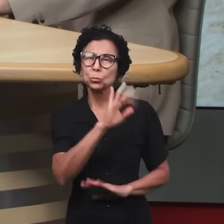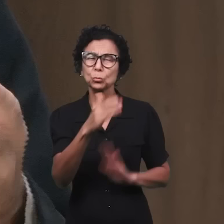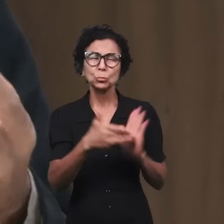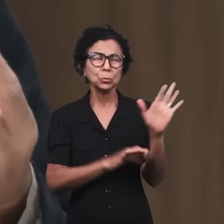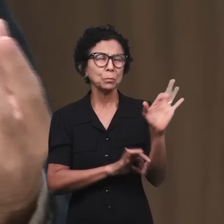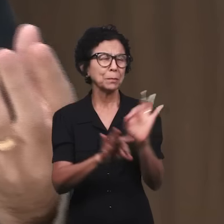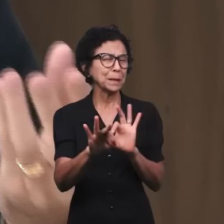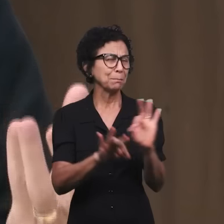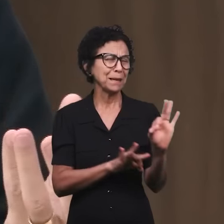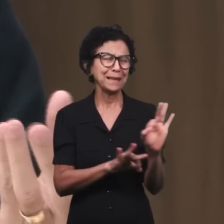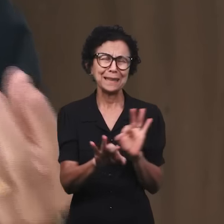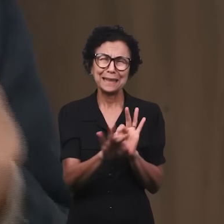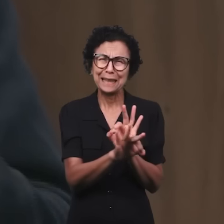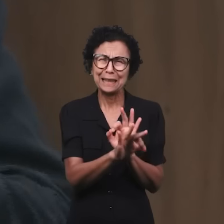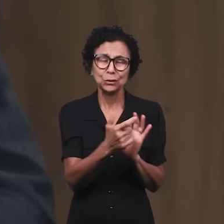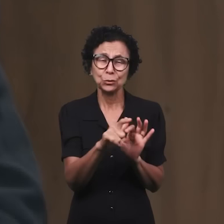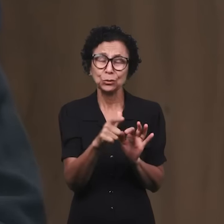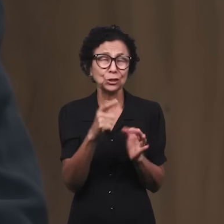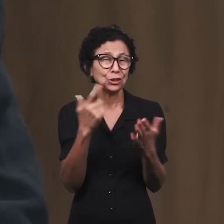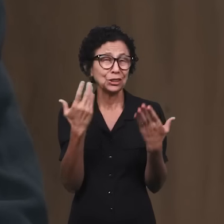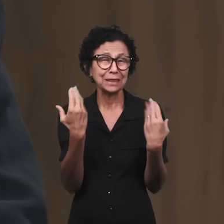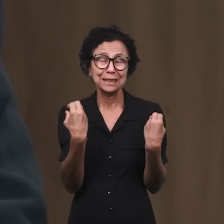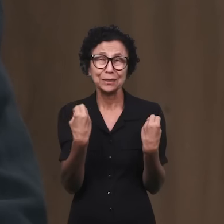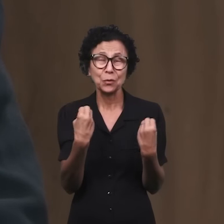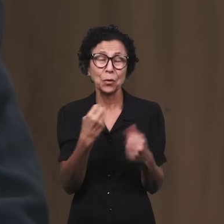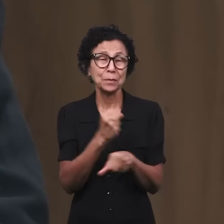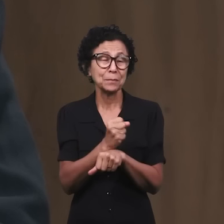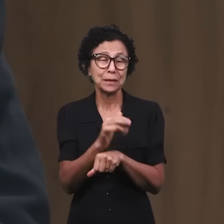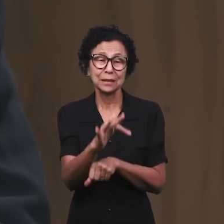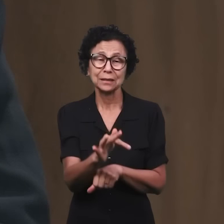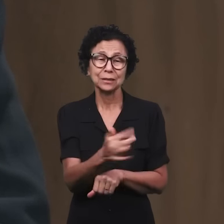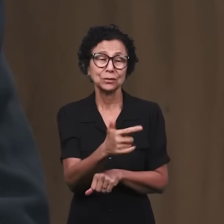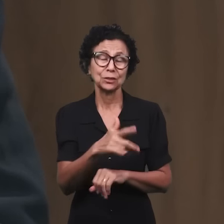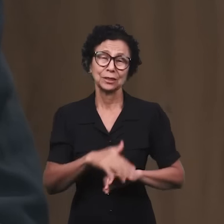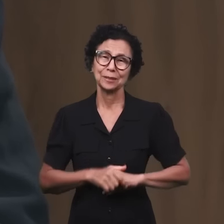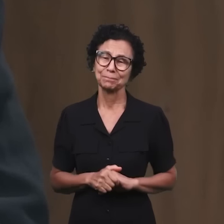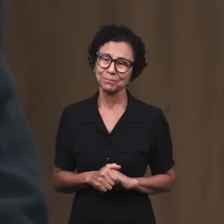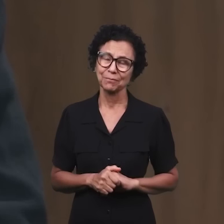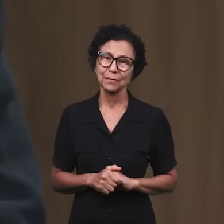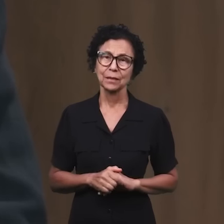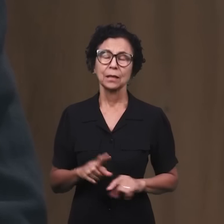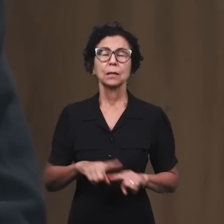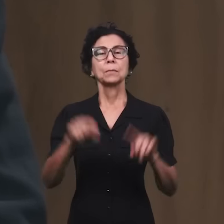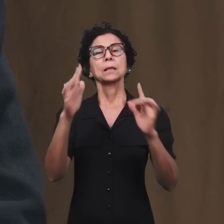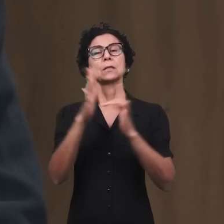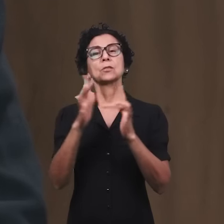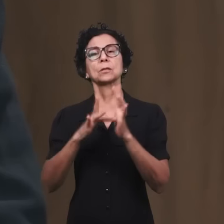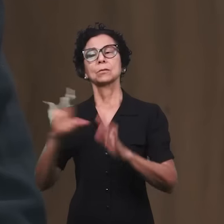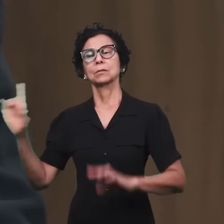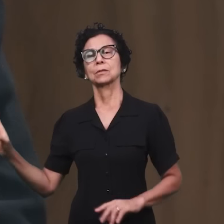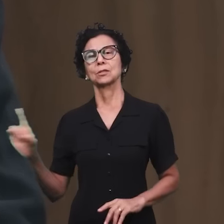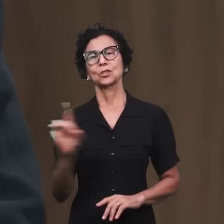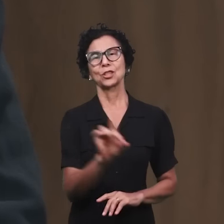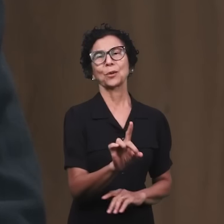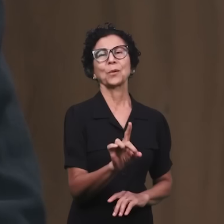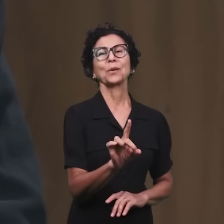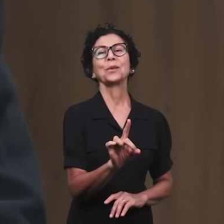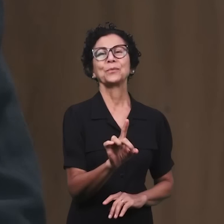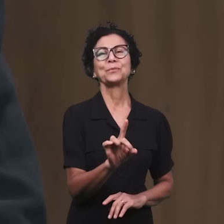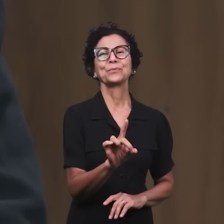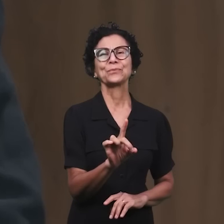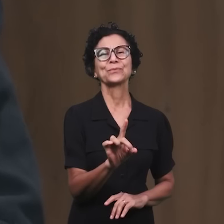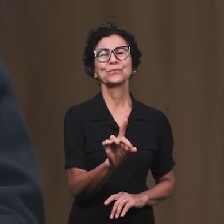tinha nenhuma esperança se não fosse Jesus que tivesse chegado ali. Mas bendito é o Senhor, como você disse, né, Douglas, que Jesus